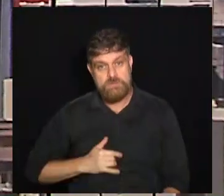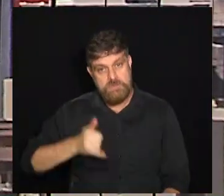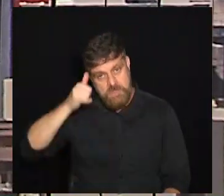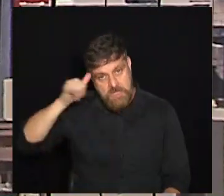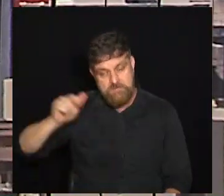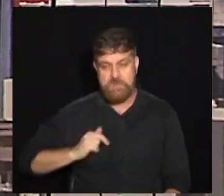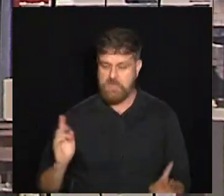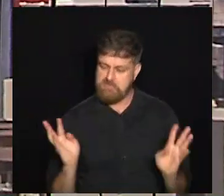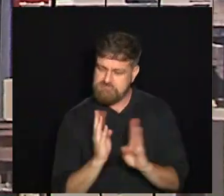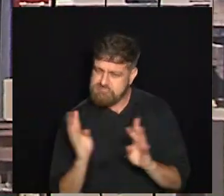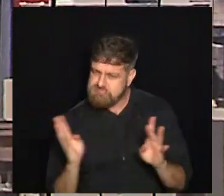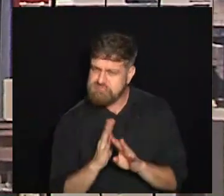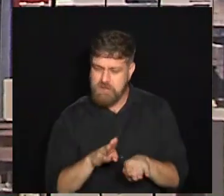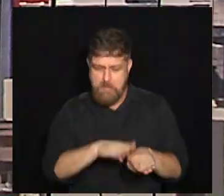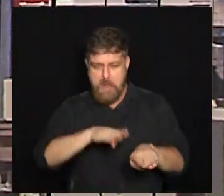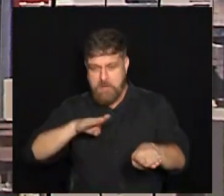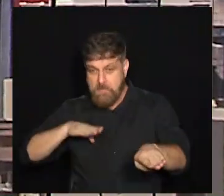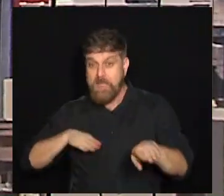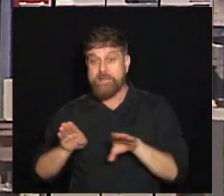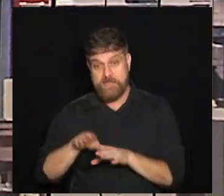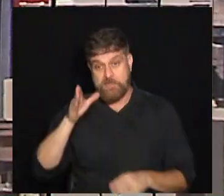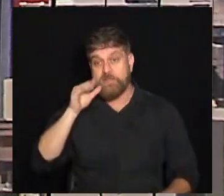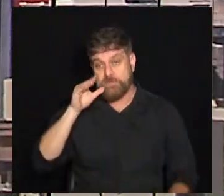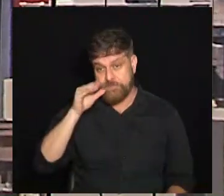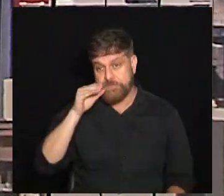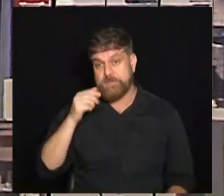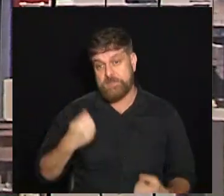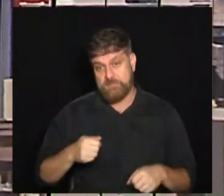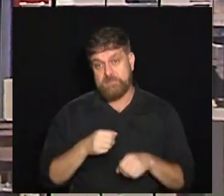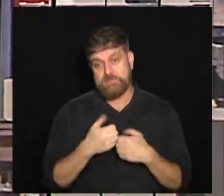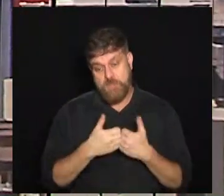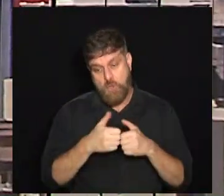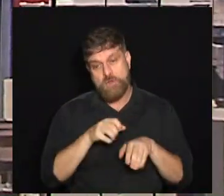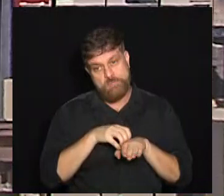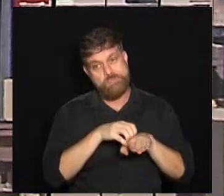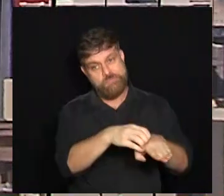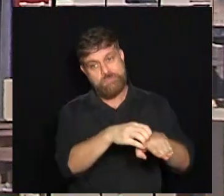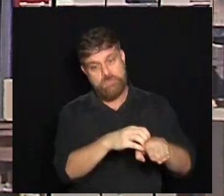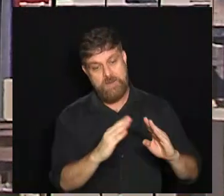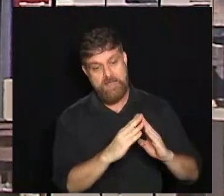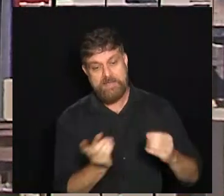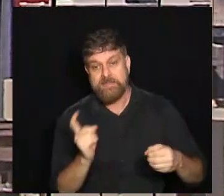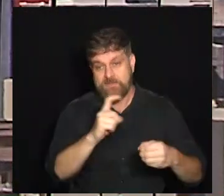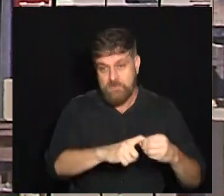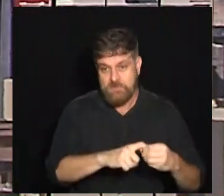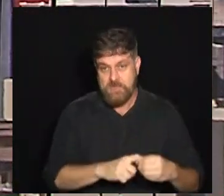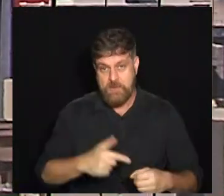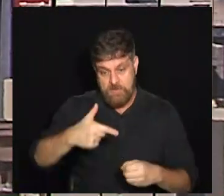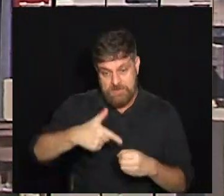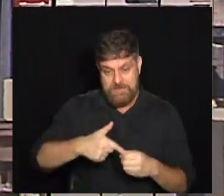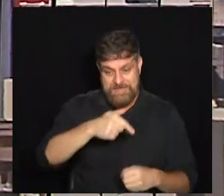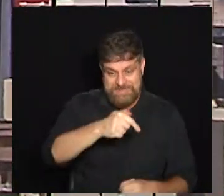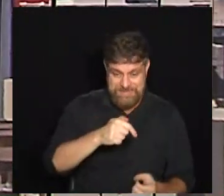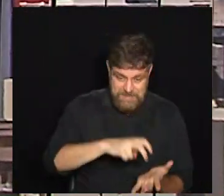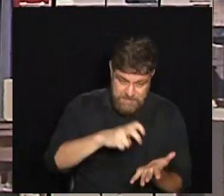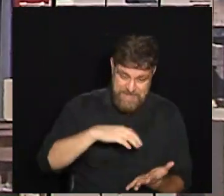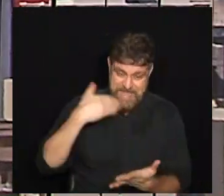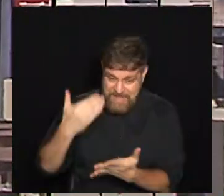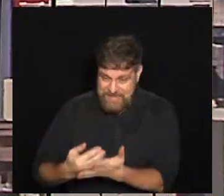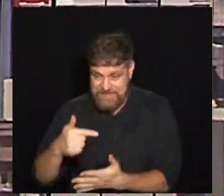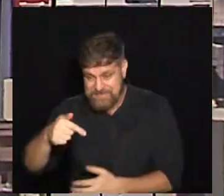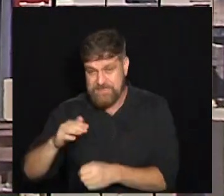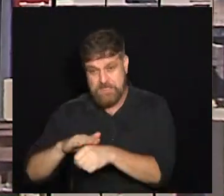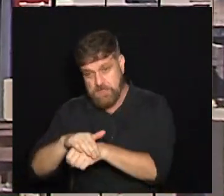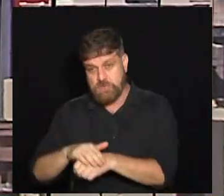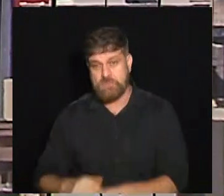assim aglomeração e também para os funcionários que pegam os transportes públicos. Ok? Posto de gasolina, 7 da manhã, 7 da noite.